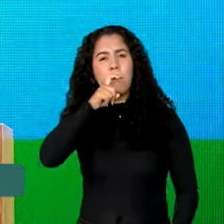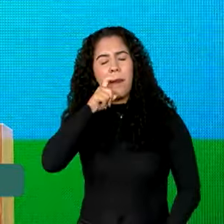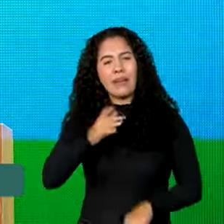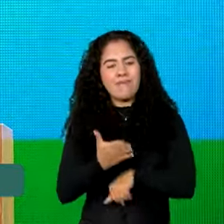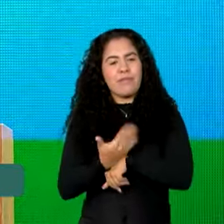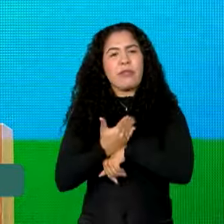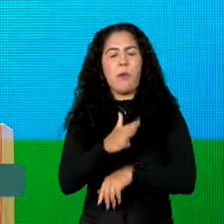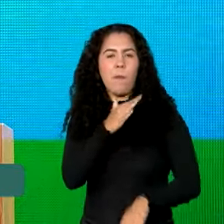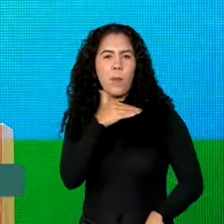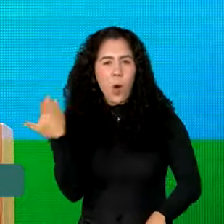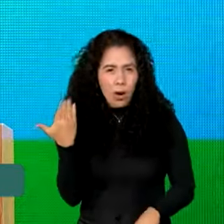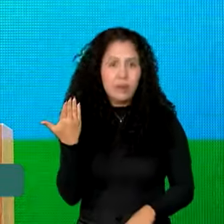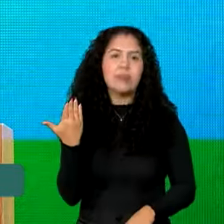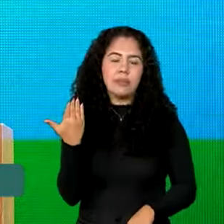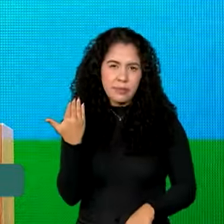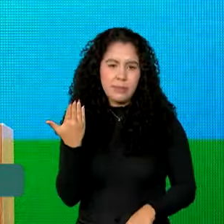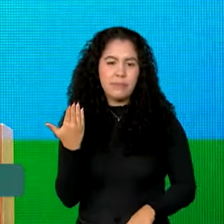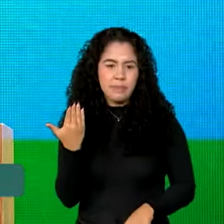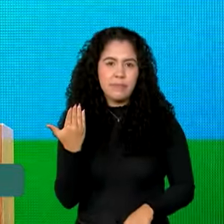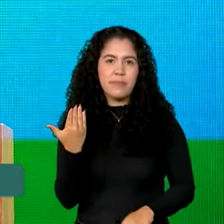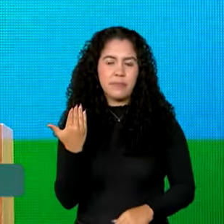foi pracinha,